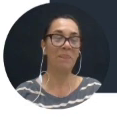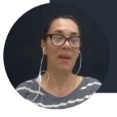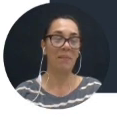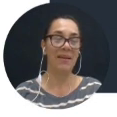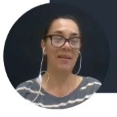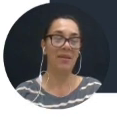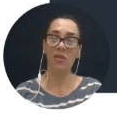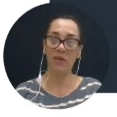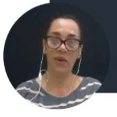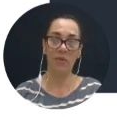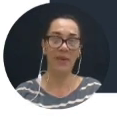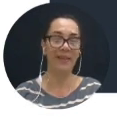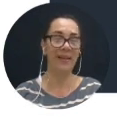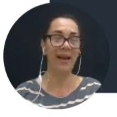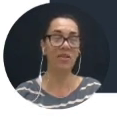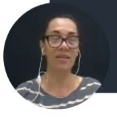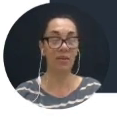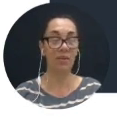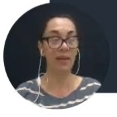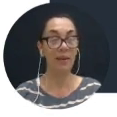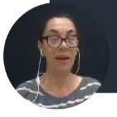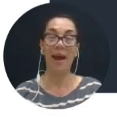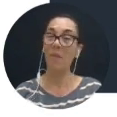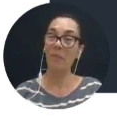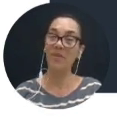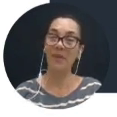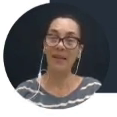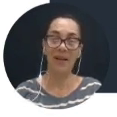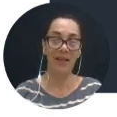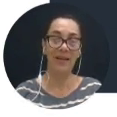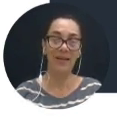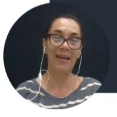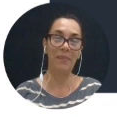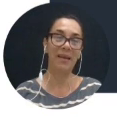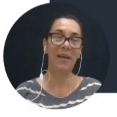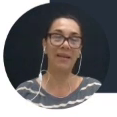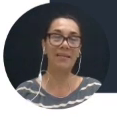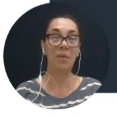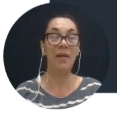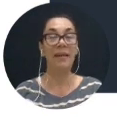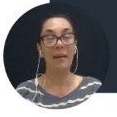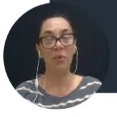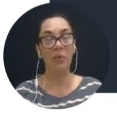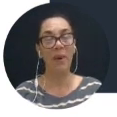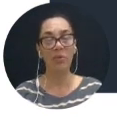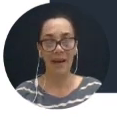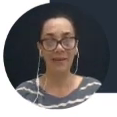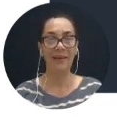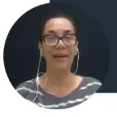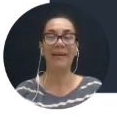crítica, mas a gente viu em alguns materiais dizendo que há uma possibilidade aí dessa hipersegmentação está